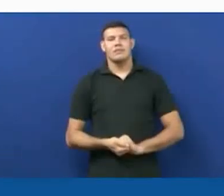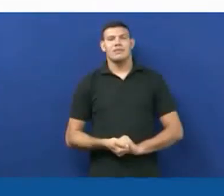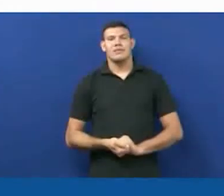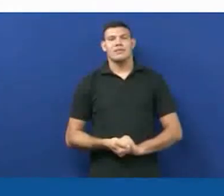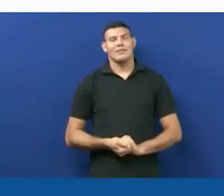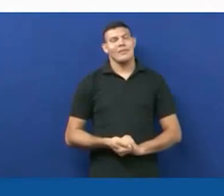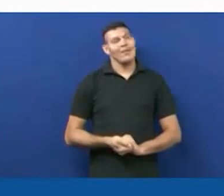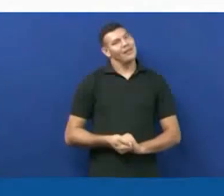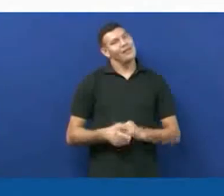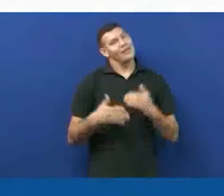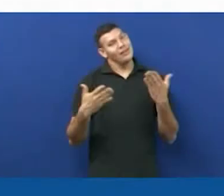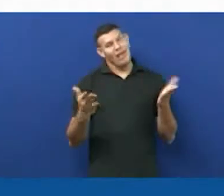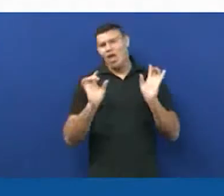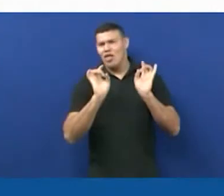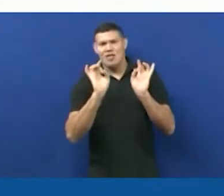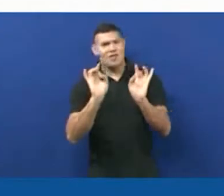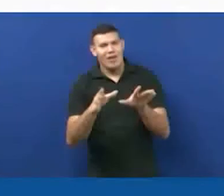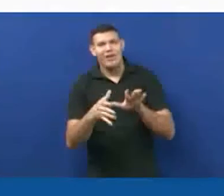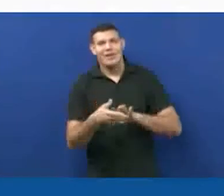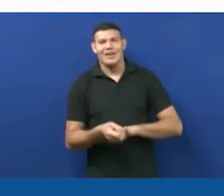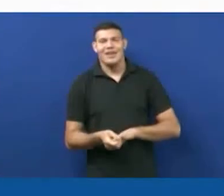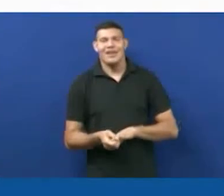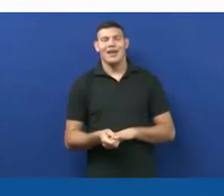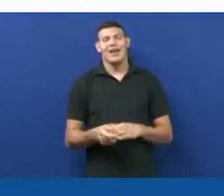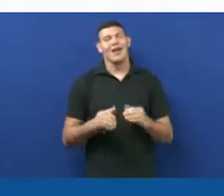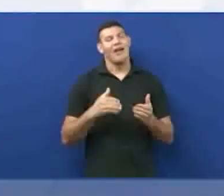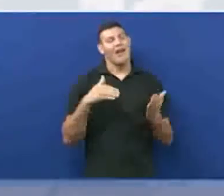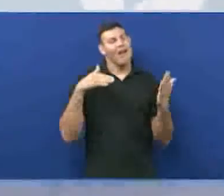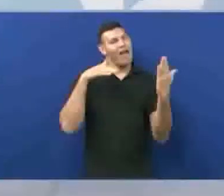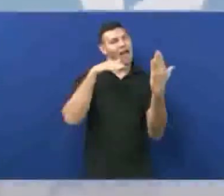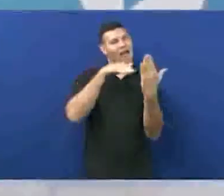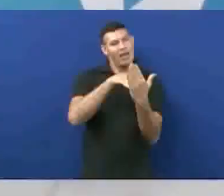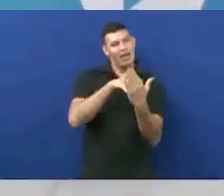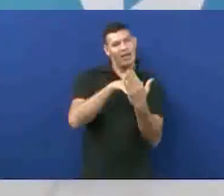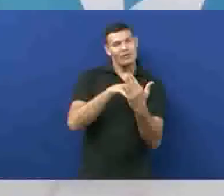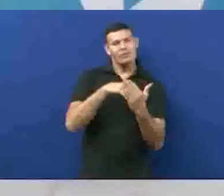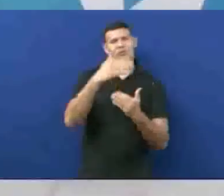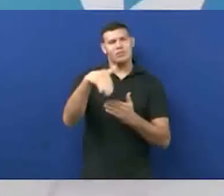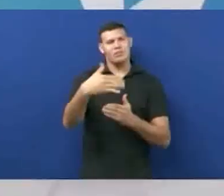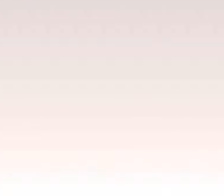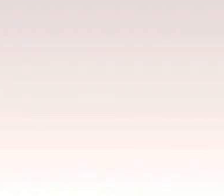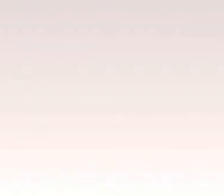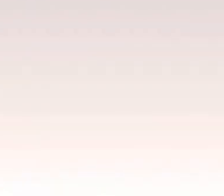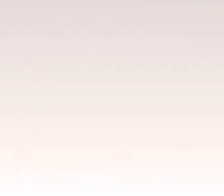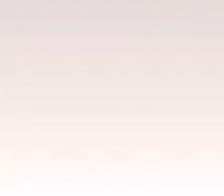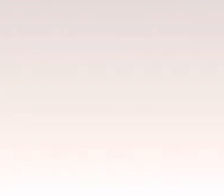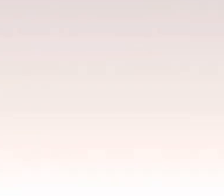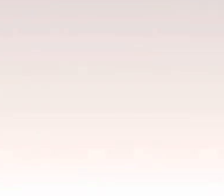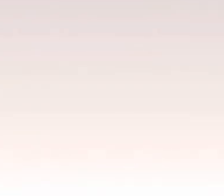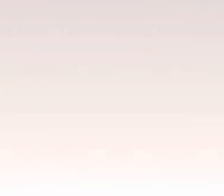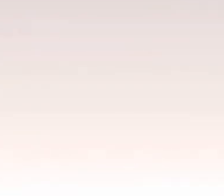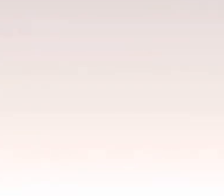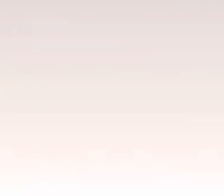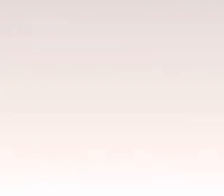Então é isso e até a próxima aula. Na plataforma vocês encontrarão algumas atividades.